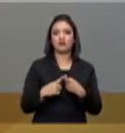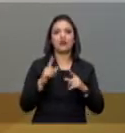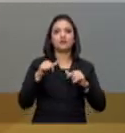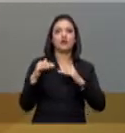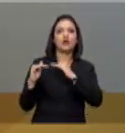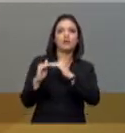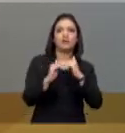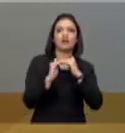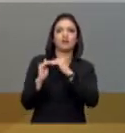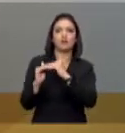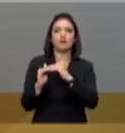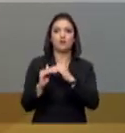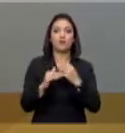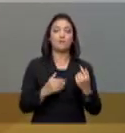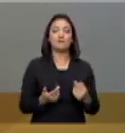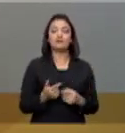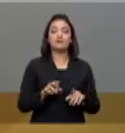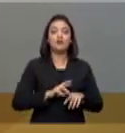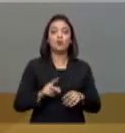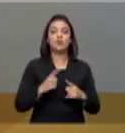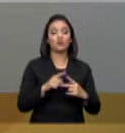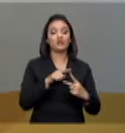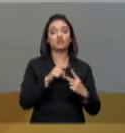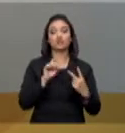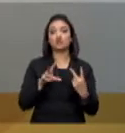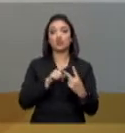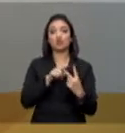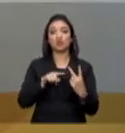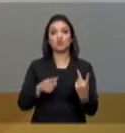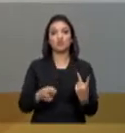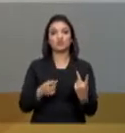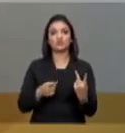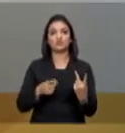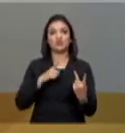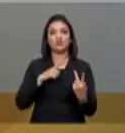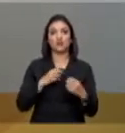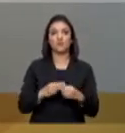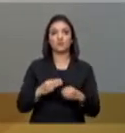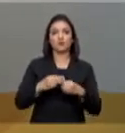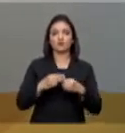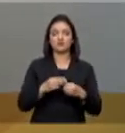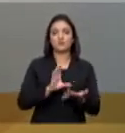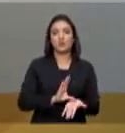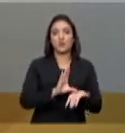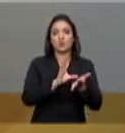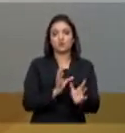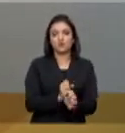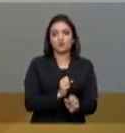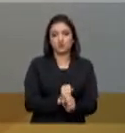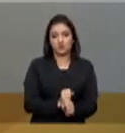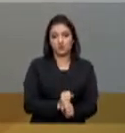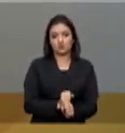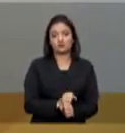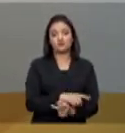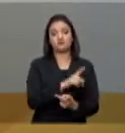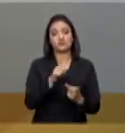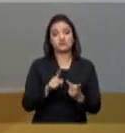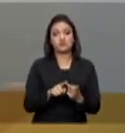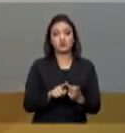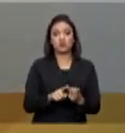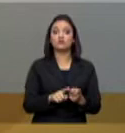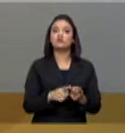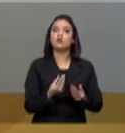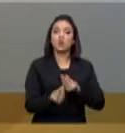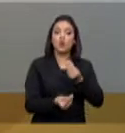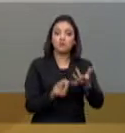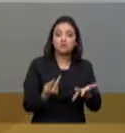contas. Segundo, as funções que devem ser exercidas por esse Conselho de Contas cumprem os princípios do